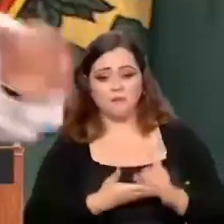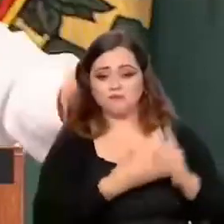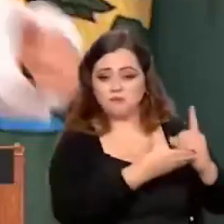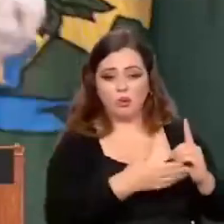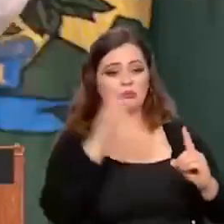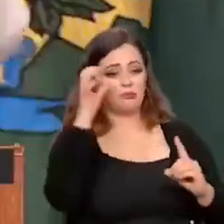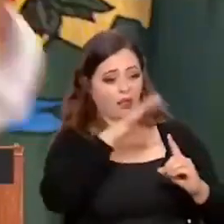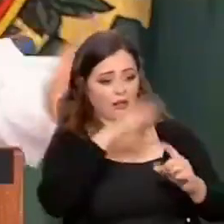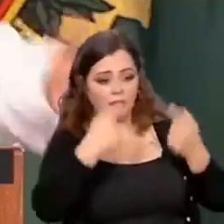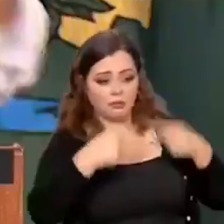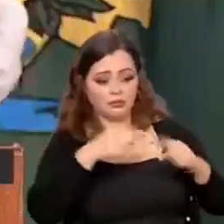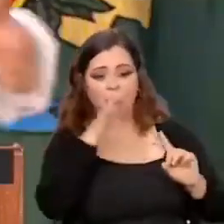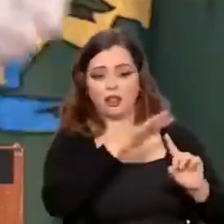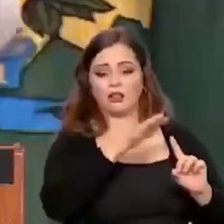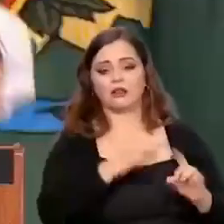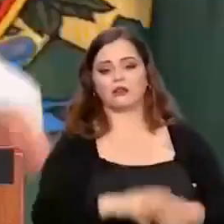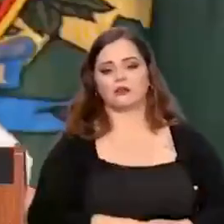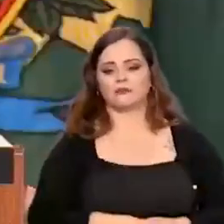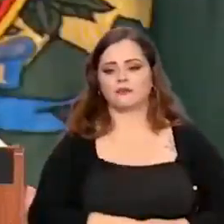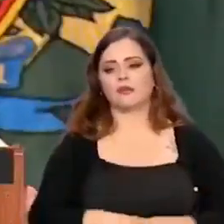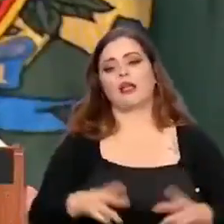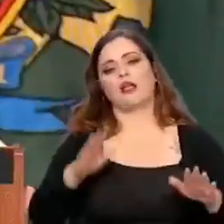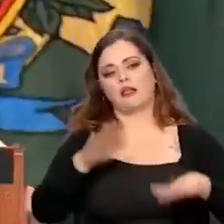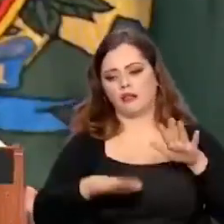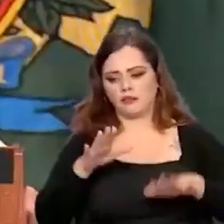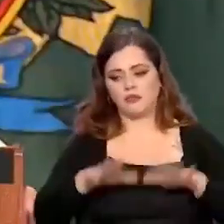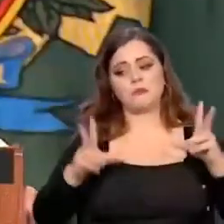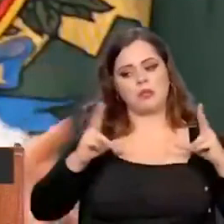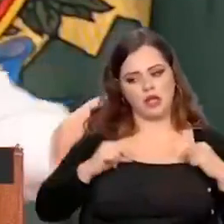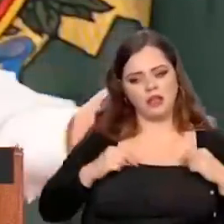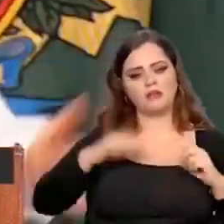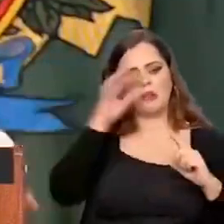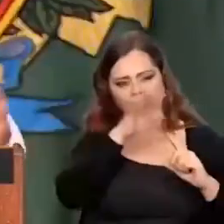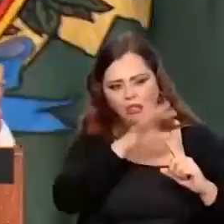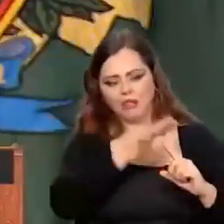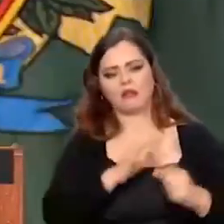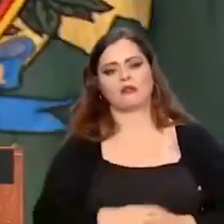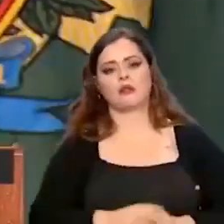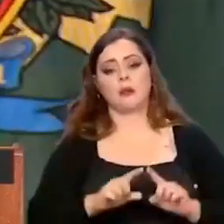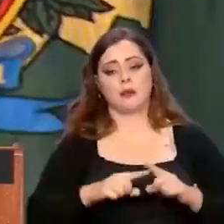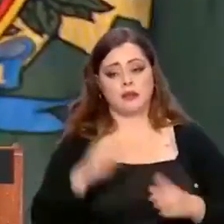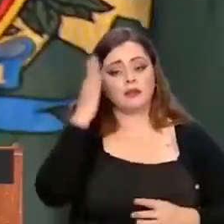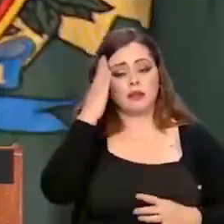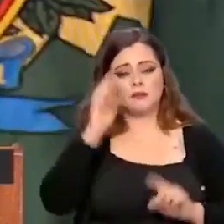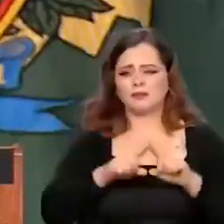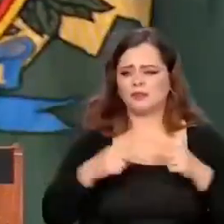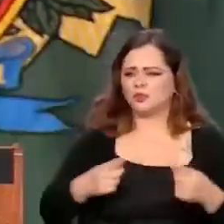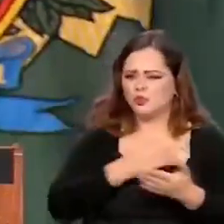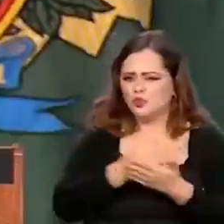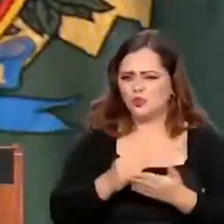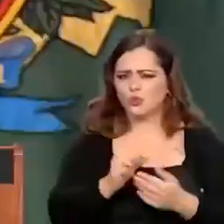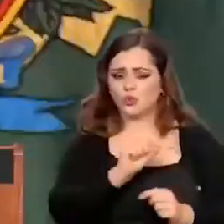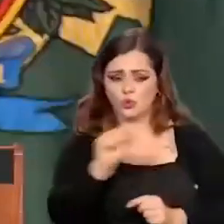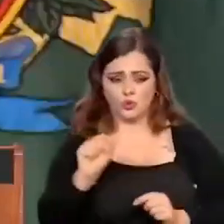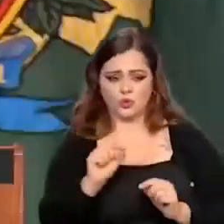é nome. Muitas vezes o político merece ser xingado. Muitas vezes, todo mundo sabe disso. Mas quando você coloca